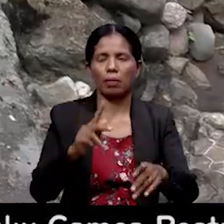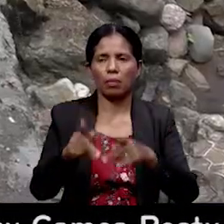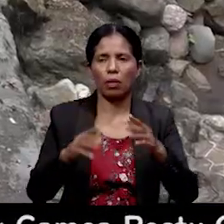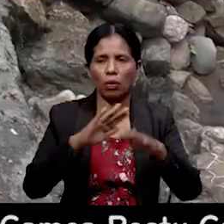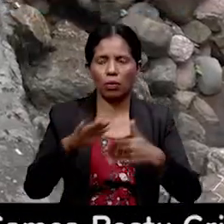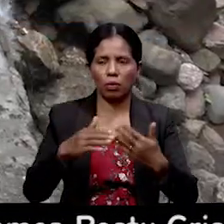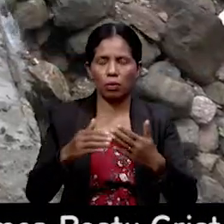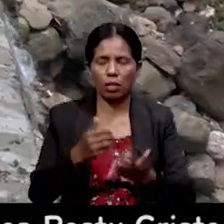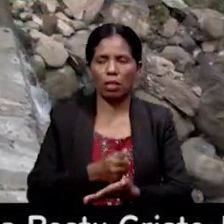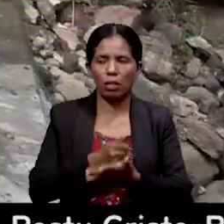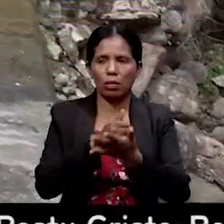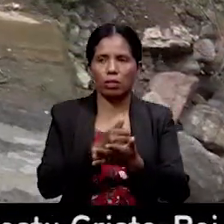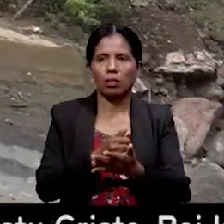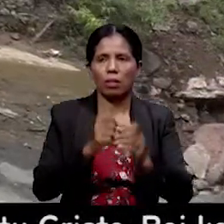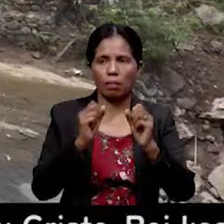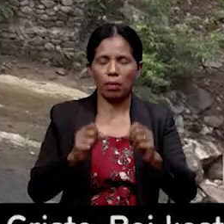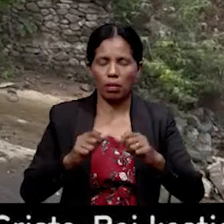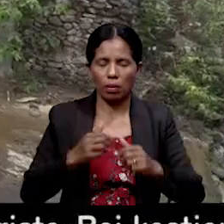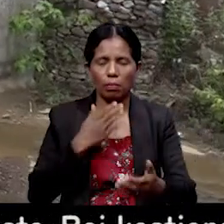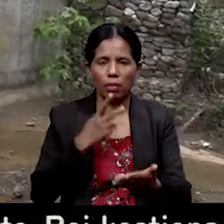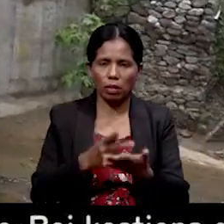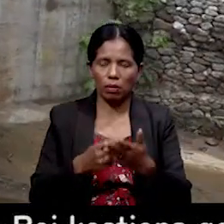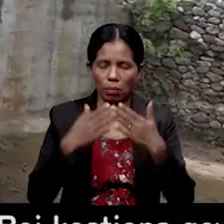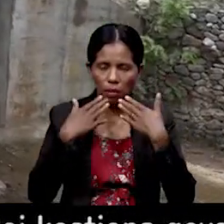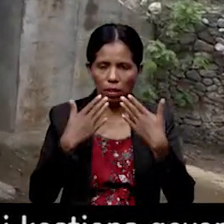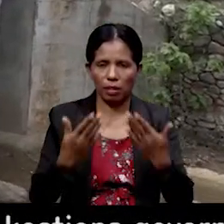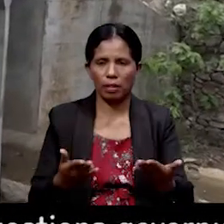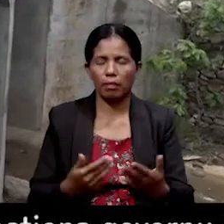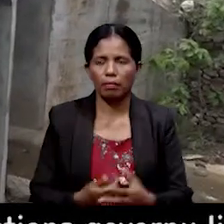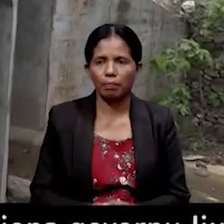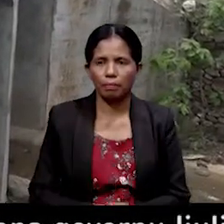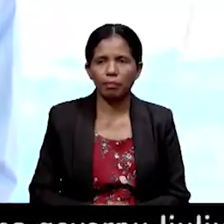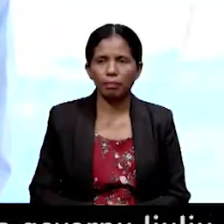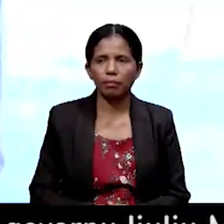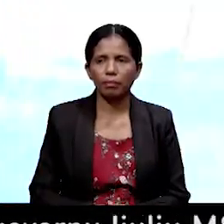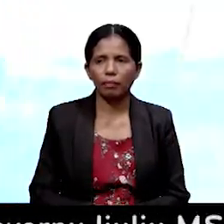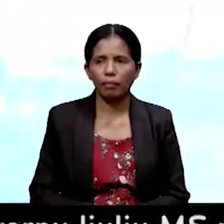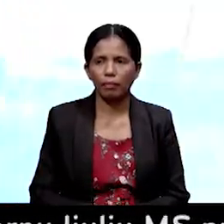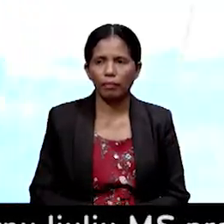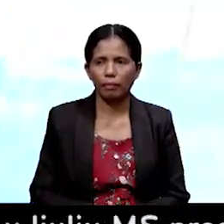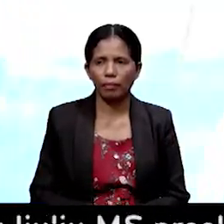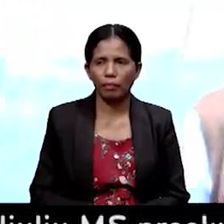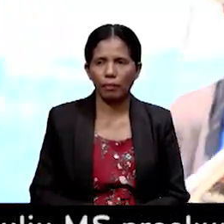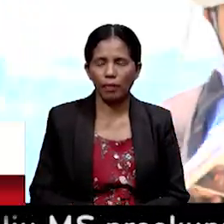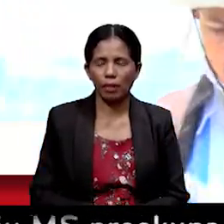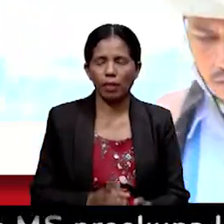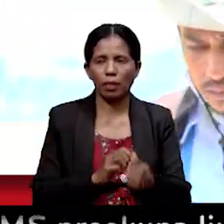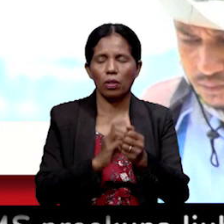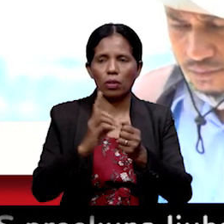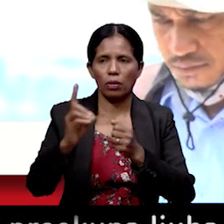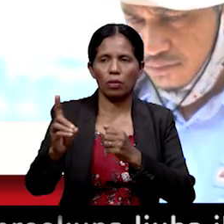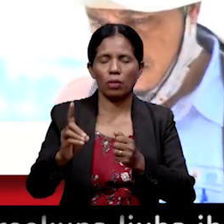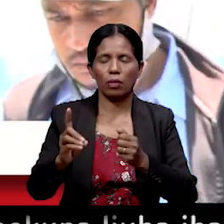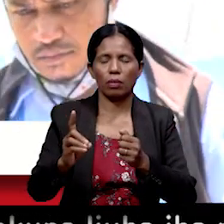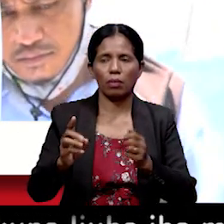apoio, hodi projeto ne bele la ho sucesso. Da rural de Fawasi Wakala, ho distância quilômetro, walu,